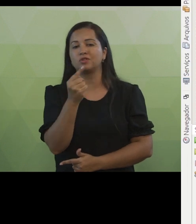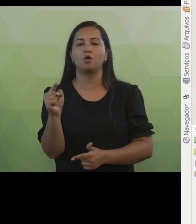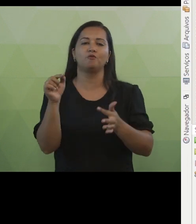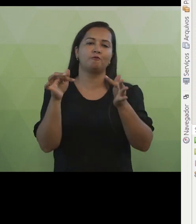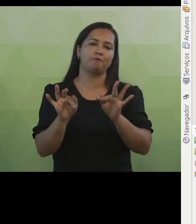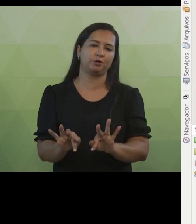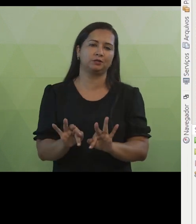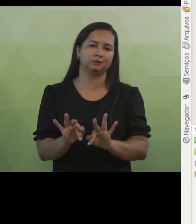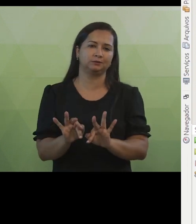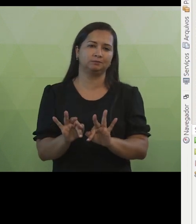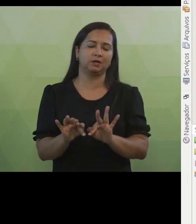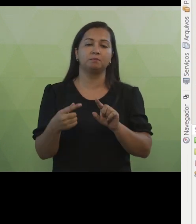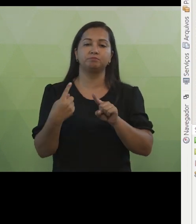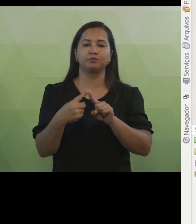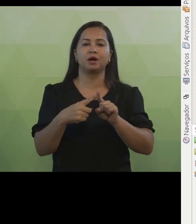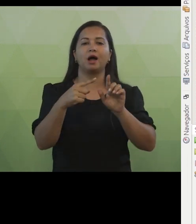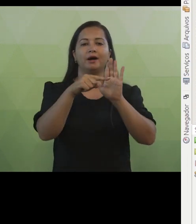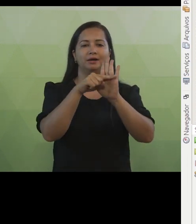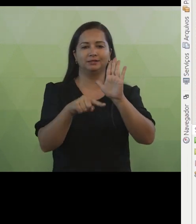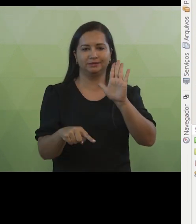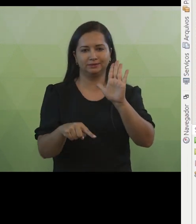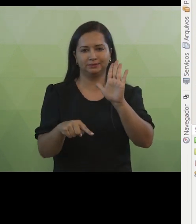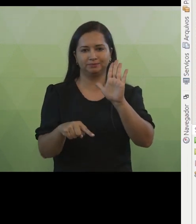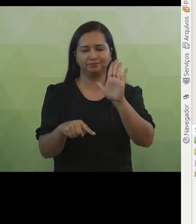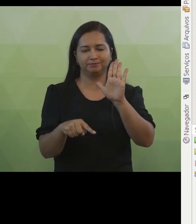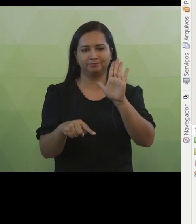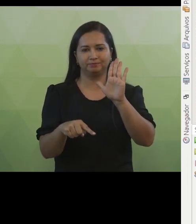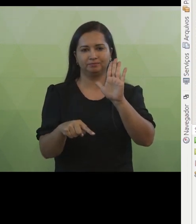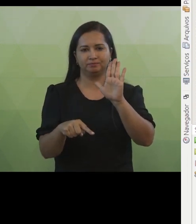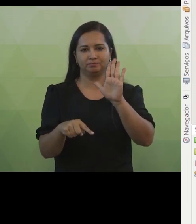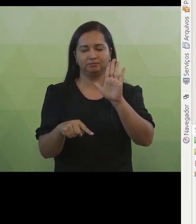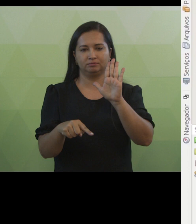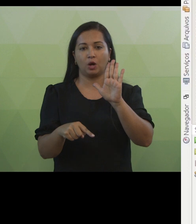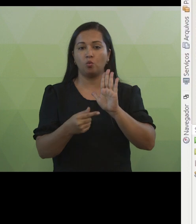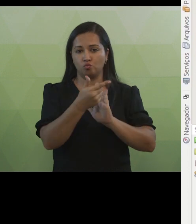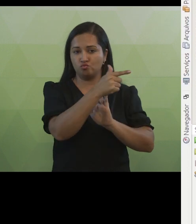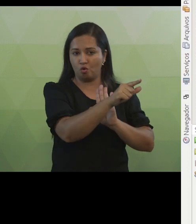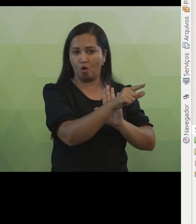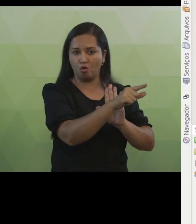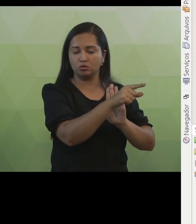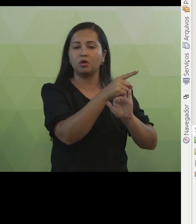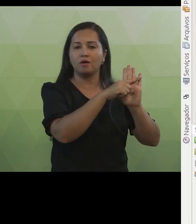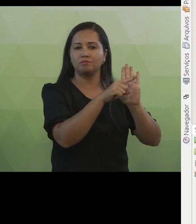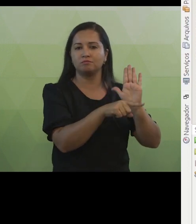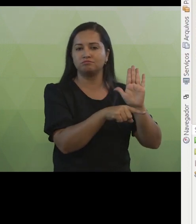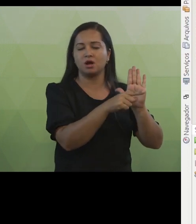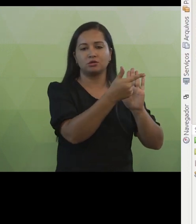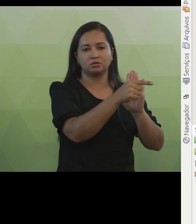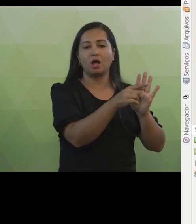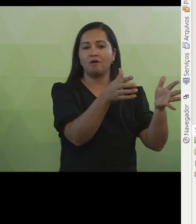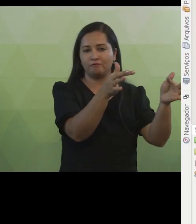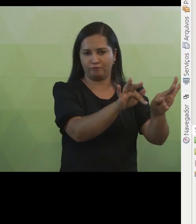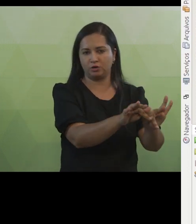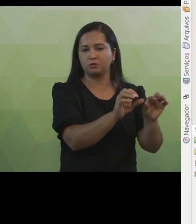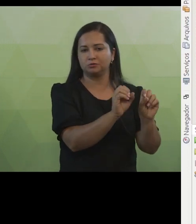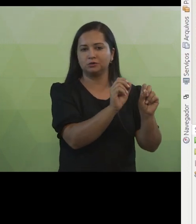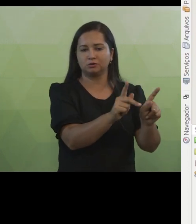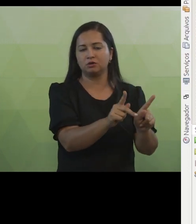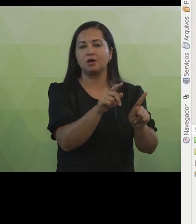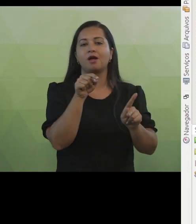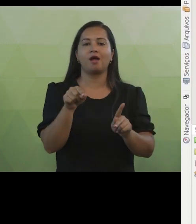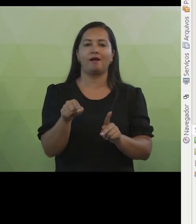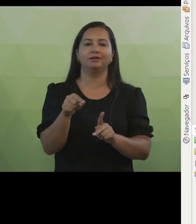finalizada nesse momento da exceção. Ele finalizou normalmente o bloco try-catch e o programa